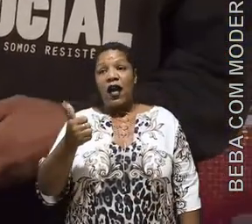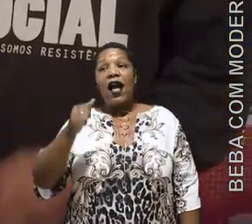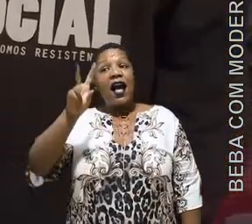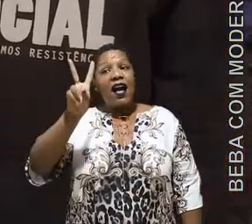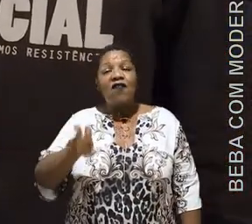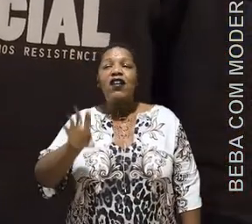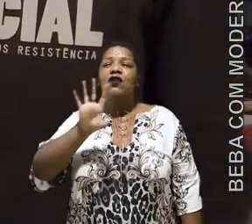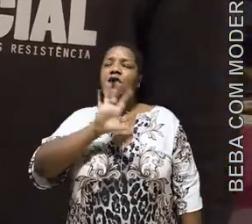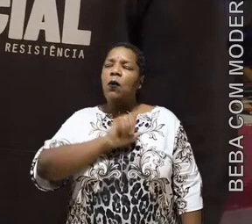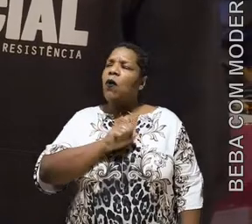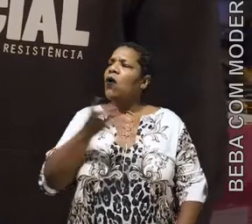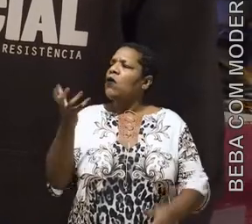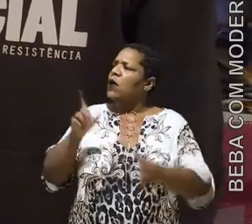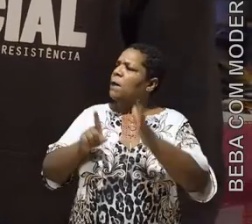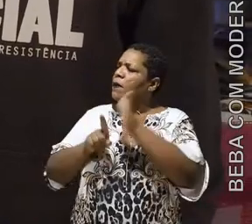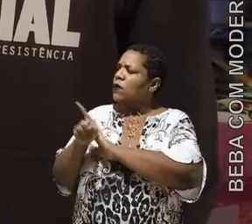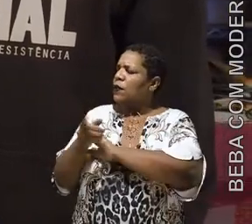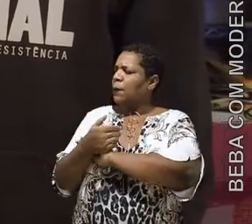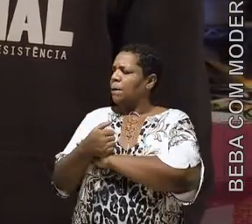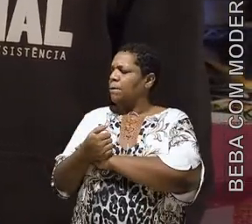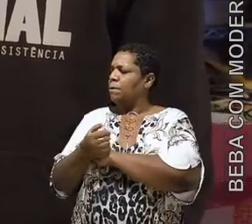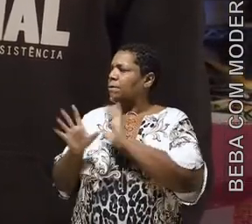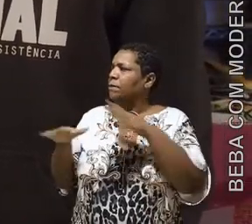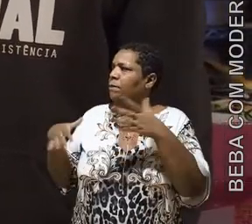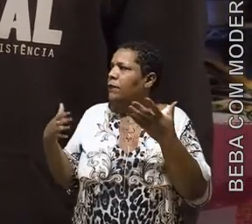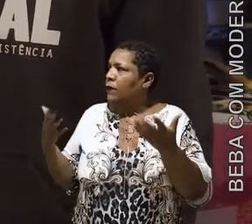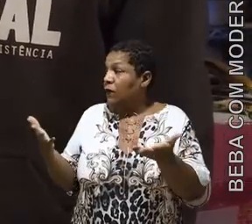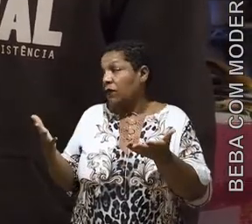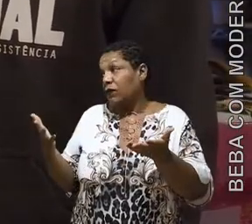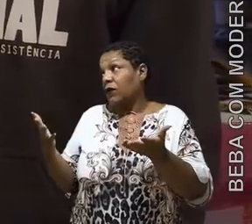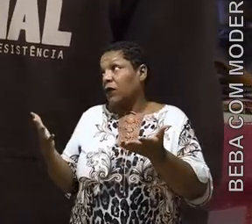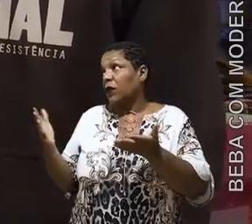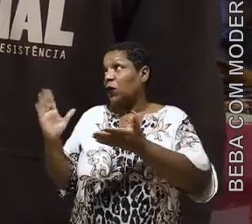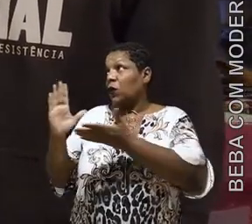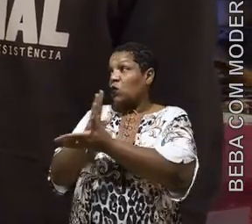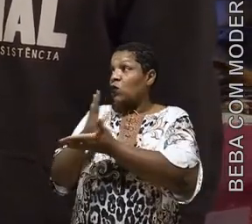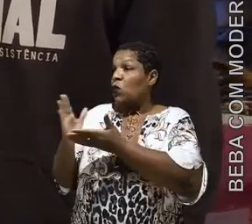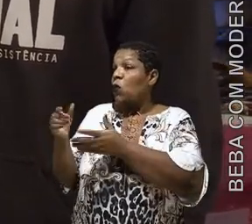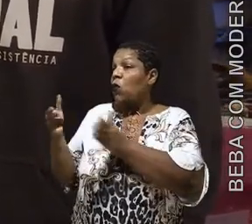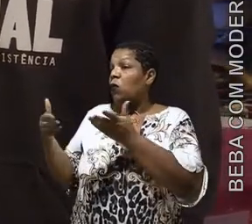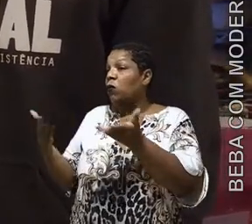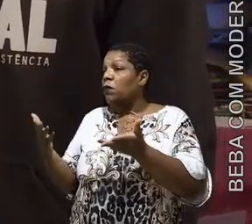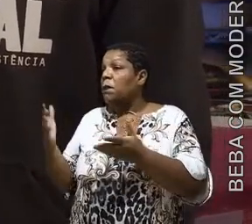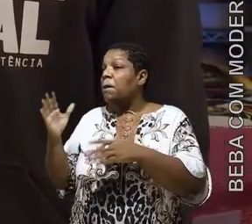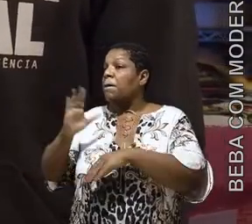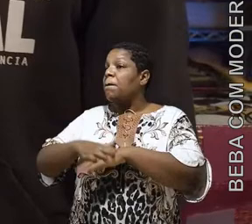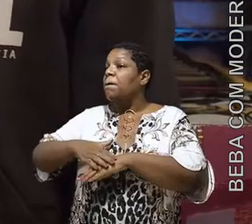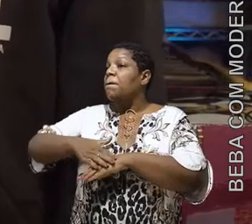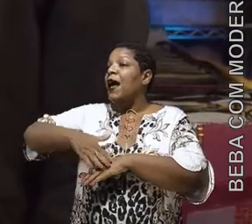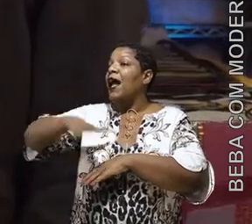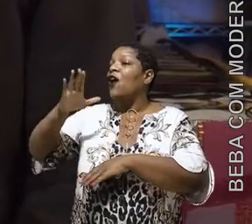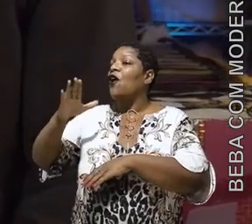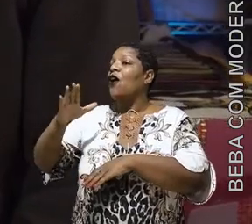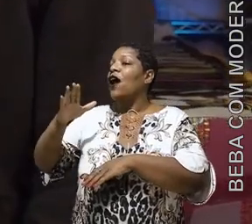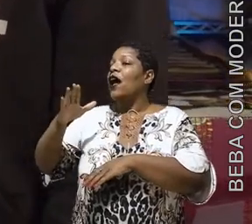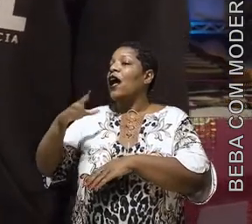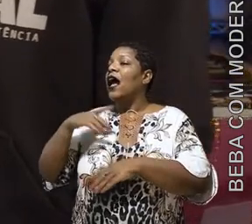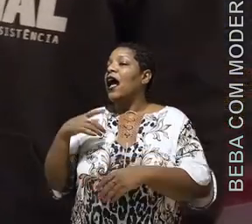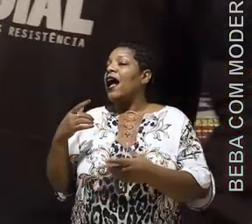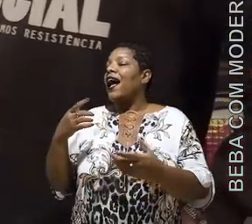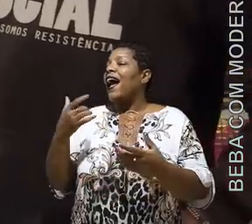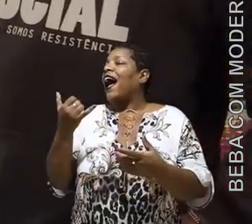tem um caminho também trilhado esse ano né o tempo da favela são as 2021 é a vez do amor eu queria te perguntar